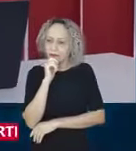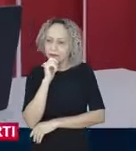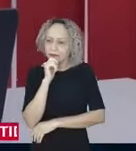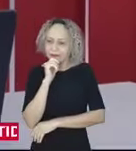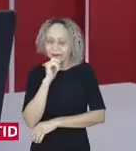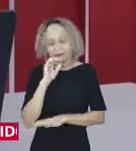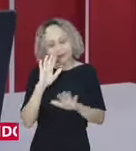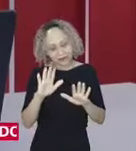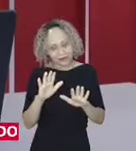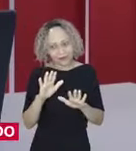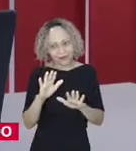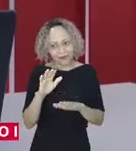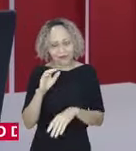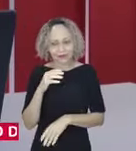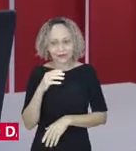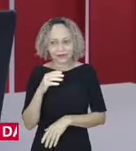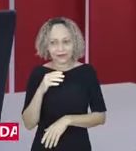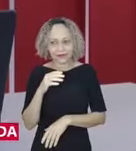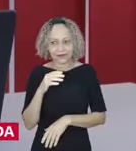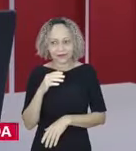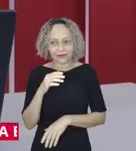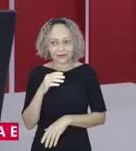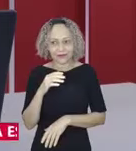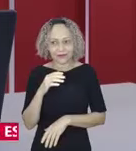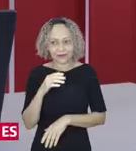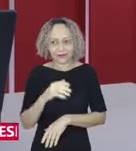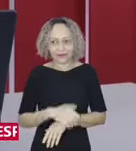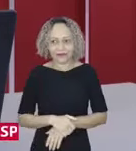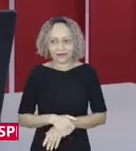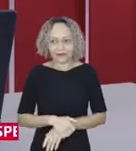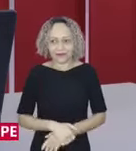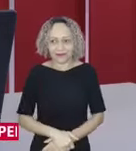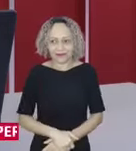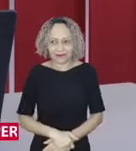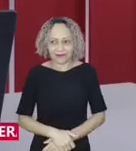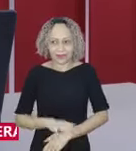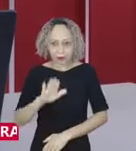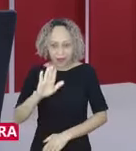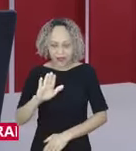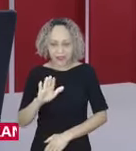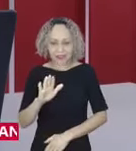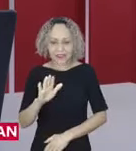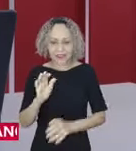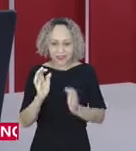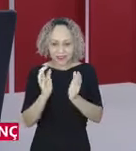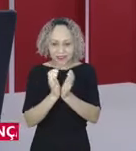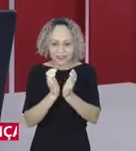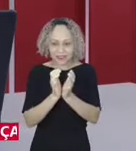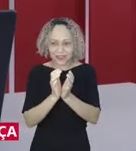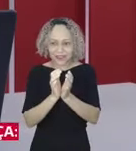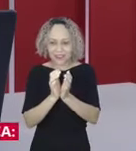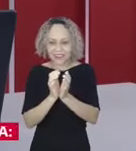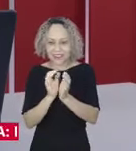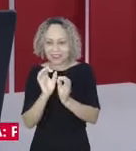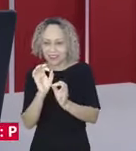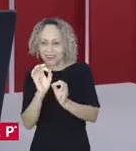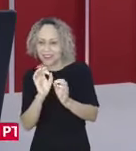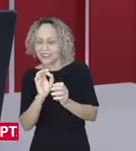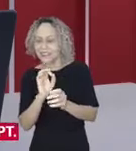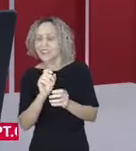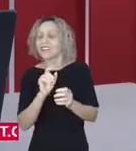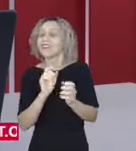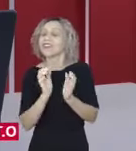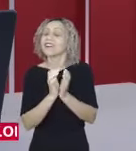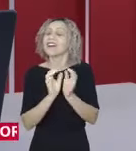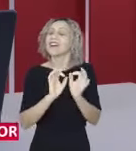Vamos só falar com a... Você está falando... Calma aí, a produção só vai ajeitar ali o áudio do senador